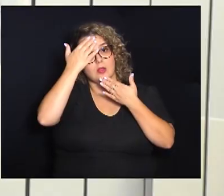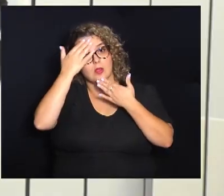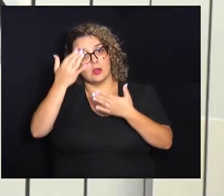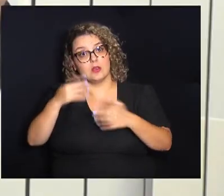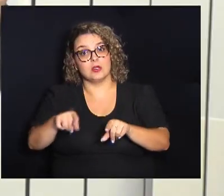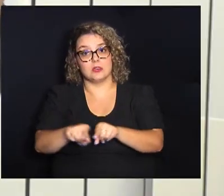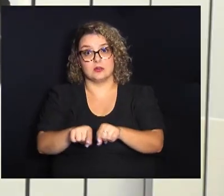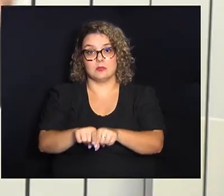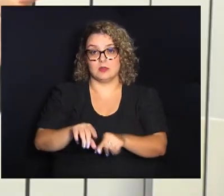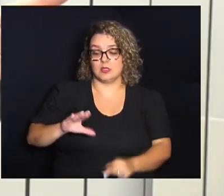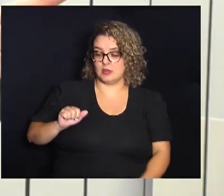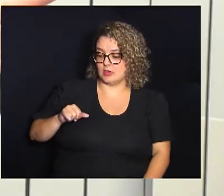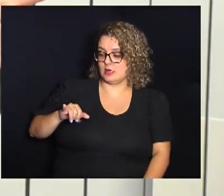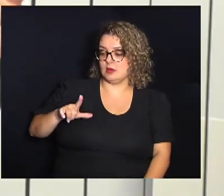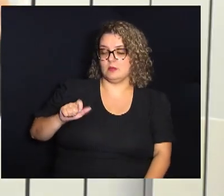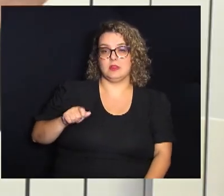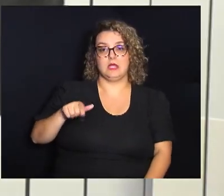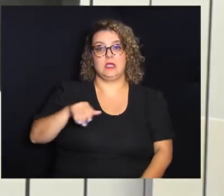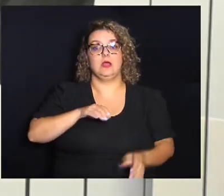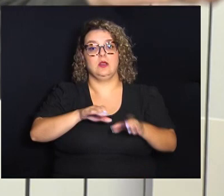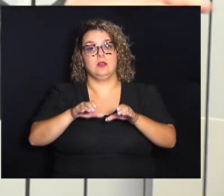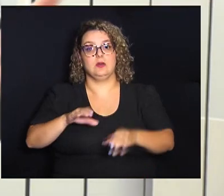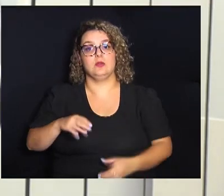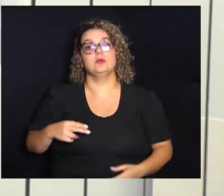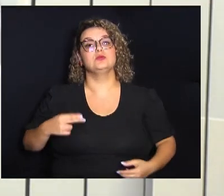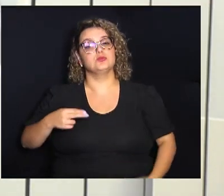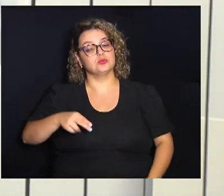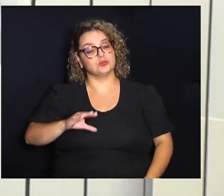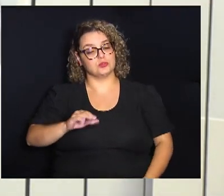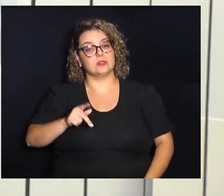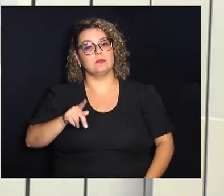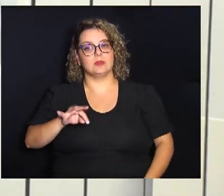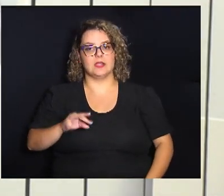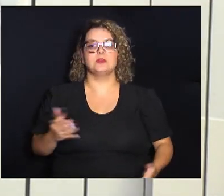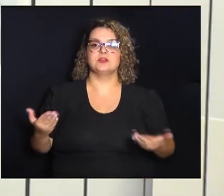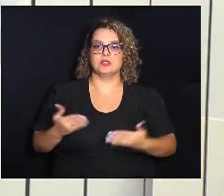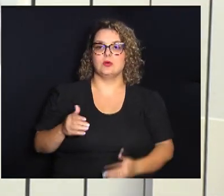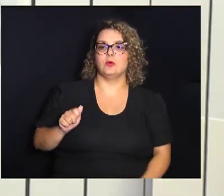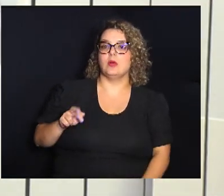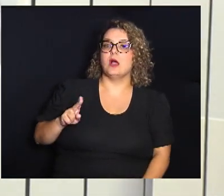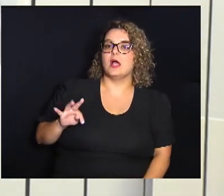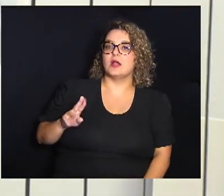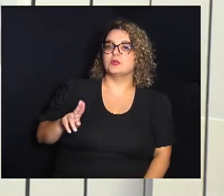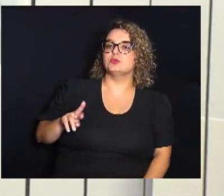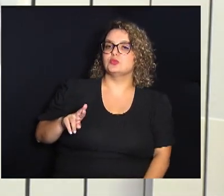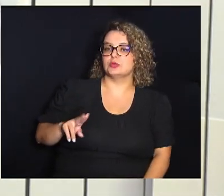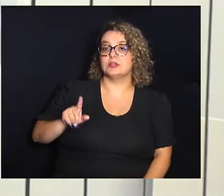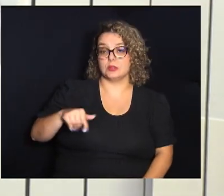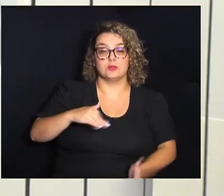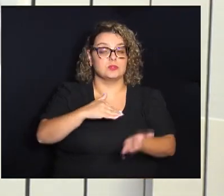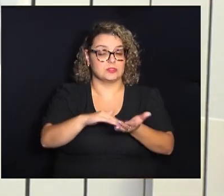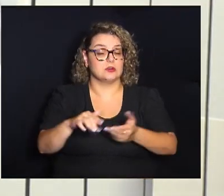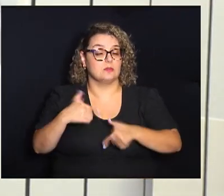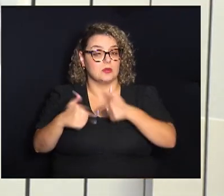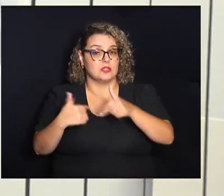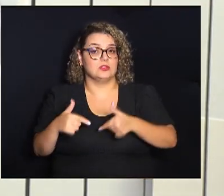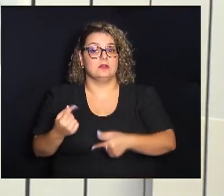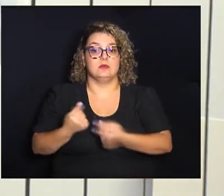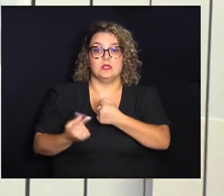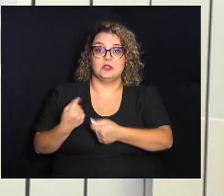a Camila Garrido, que é a coordenadora do CEPAT, e agora o Arthur Orsi, que é o secretário de Trabalho e Renda,